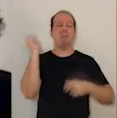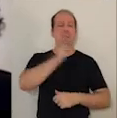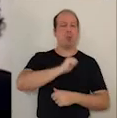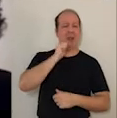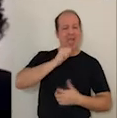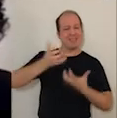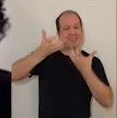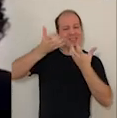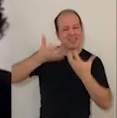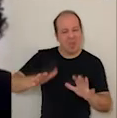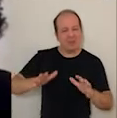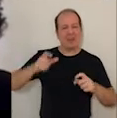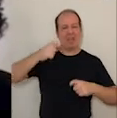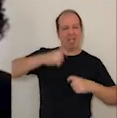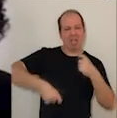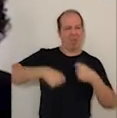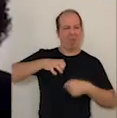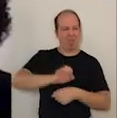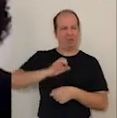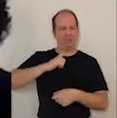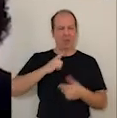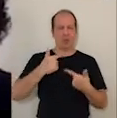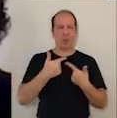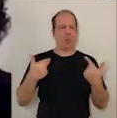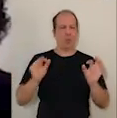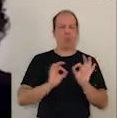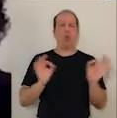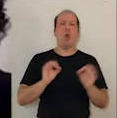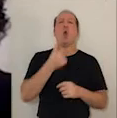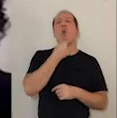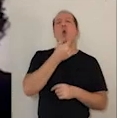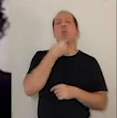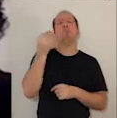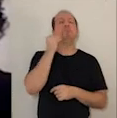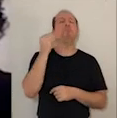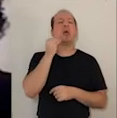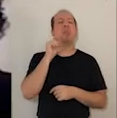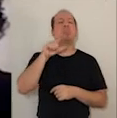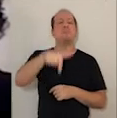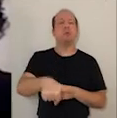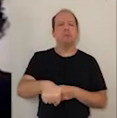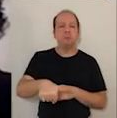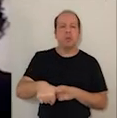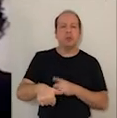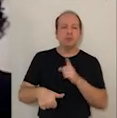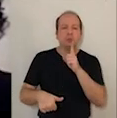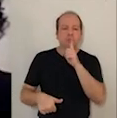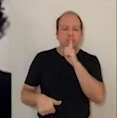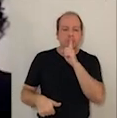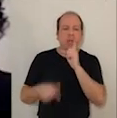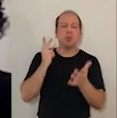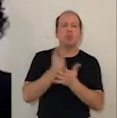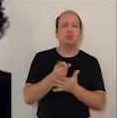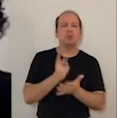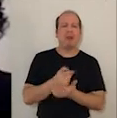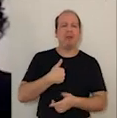queria se entregar, apesar de tudo que o rufião dizia para persuadi-la. Pouco depois, silêncio. Continuava eu,